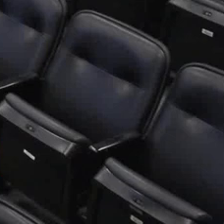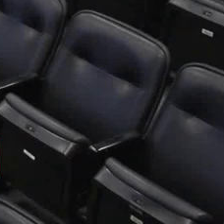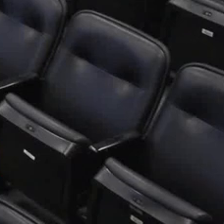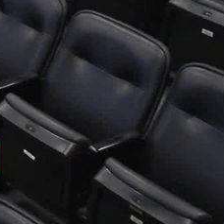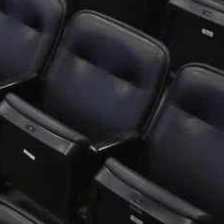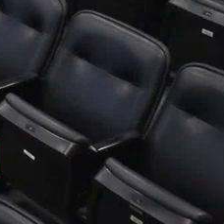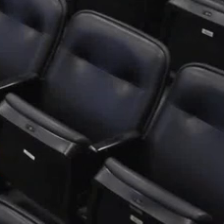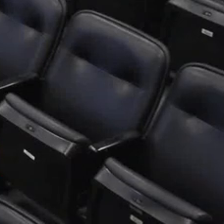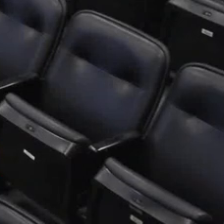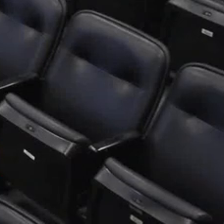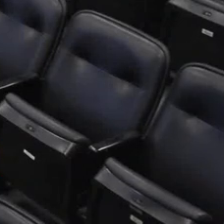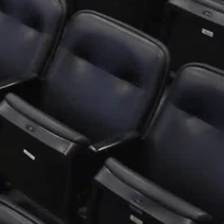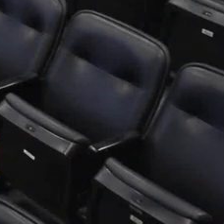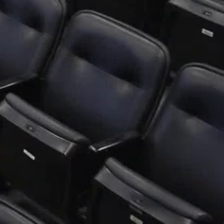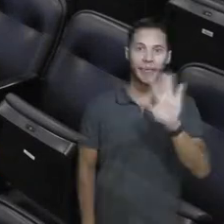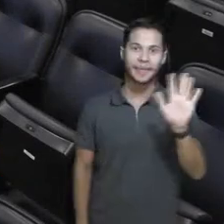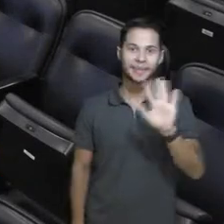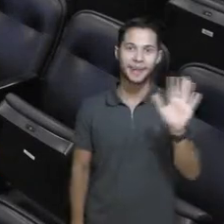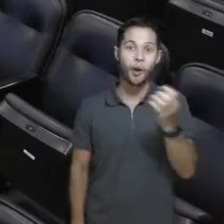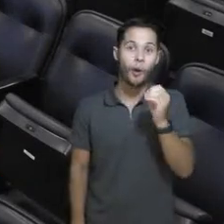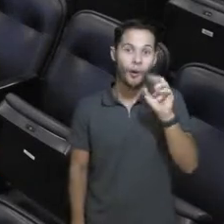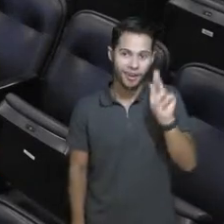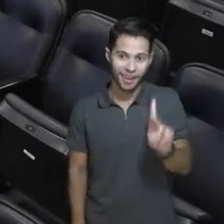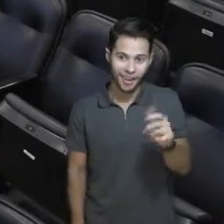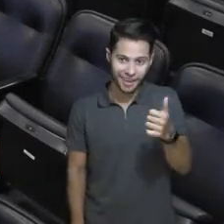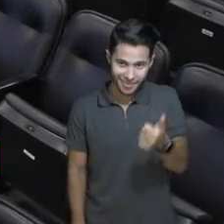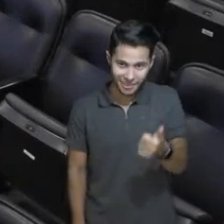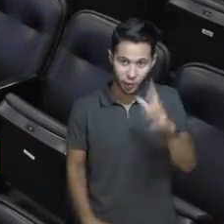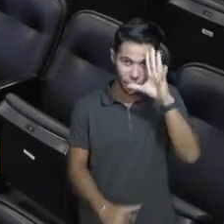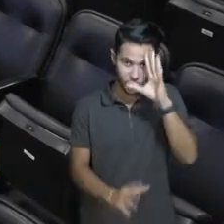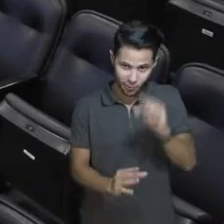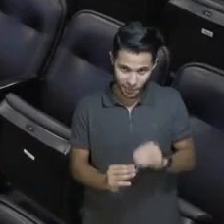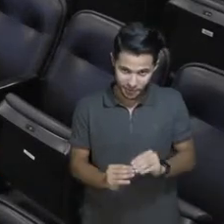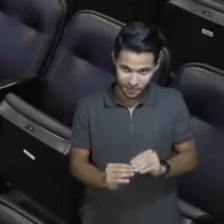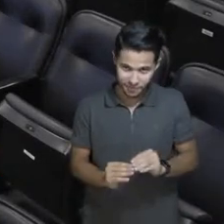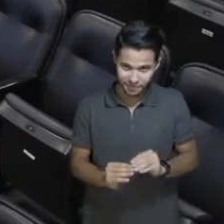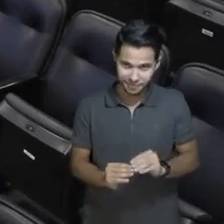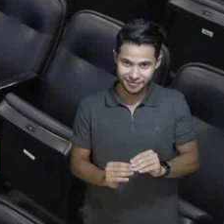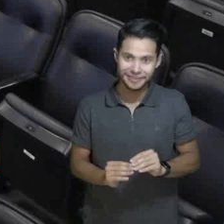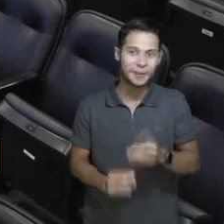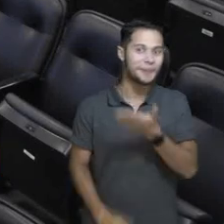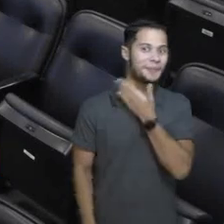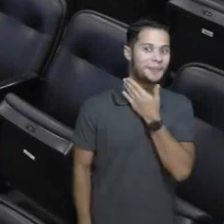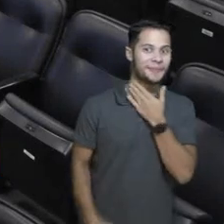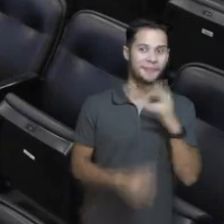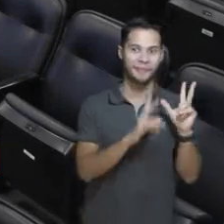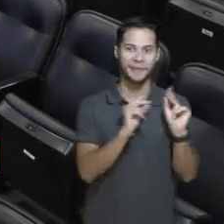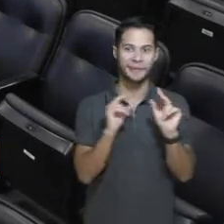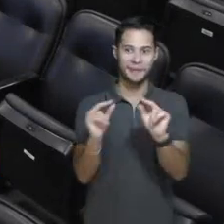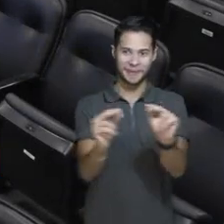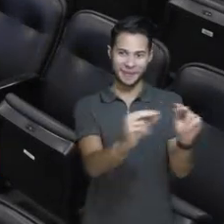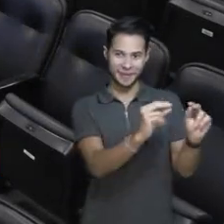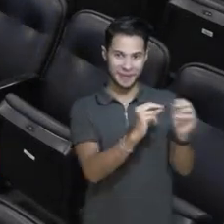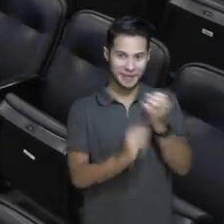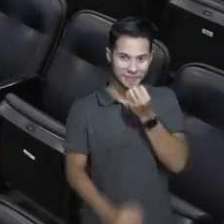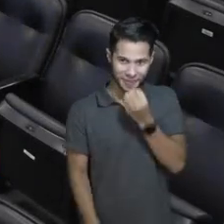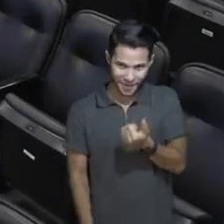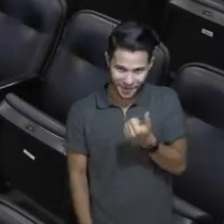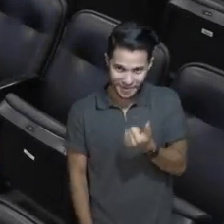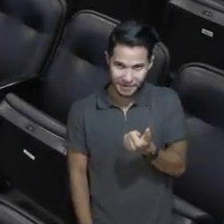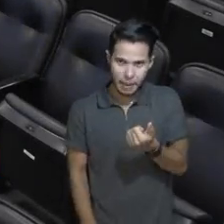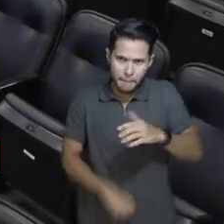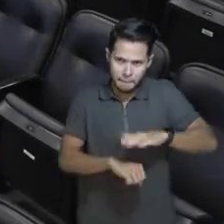Ok conseguimos concluir papo tá bom né mais um minutinho Então vamos